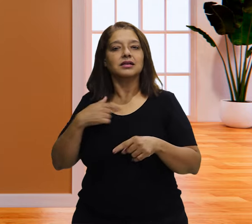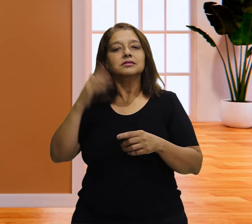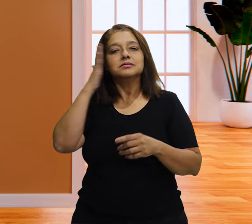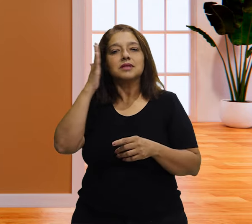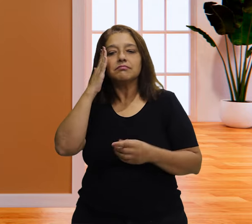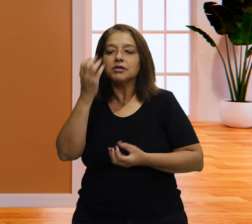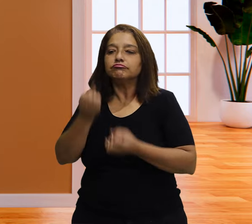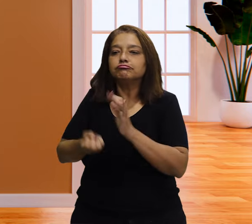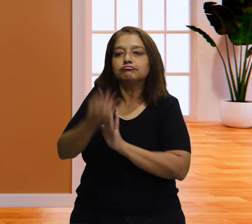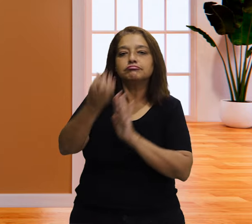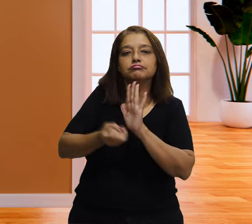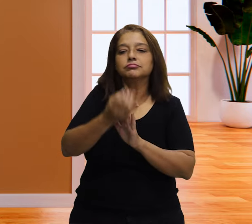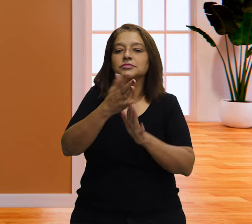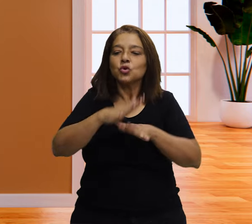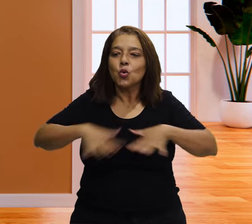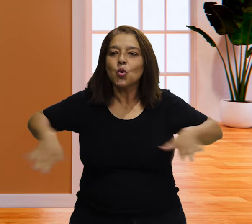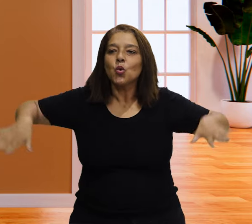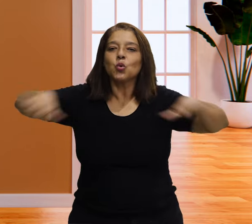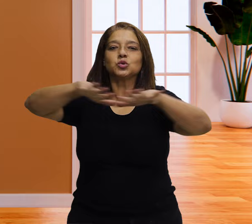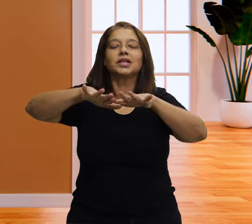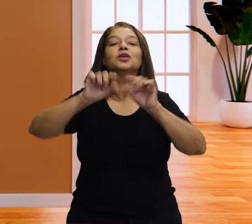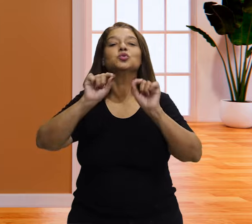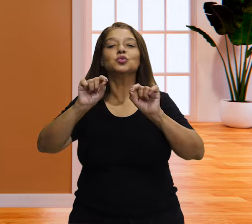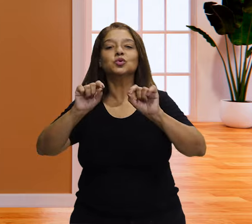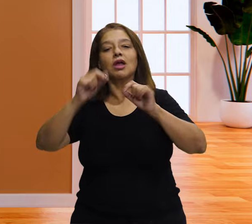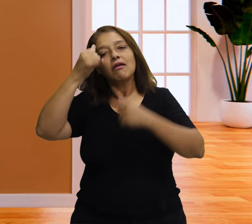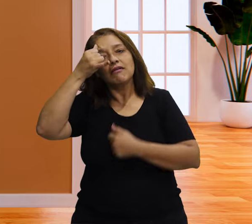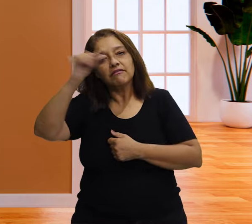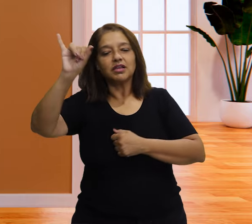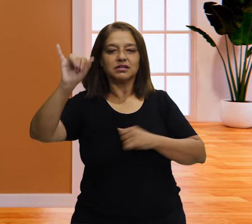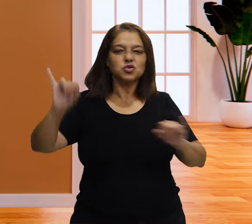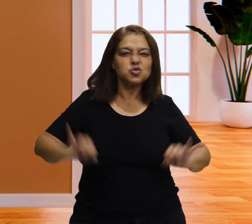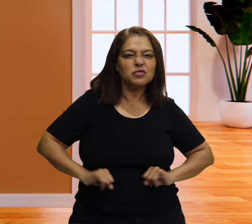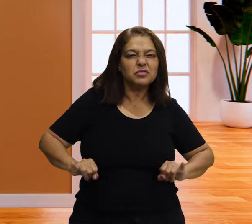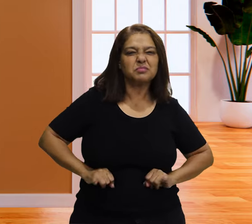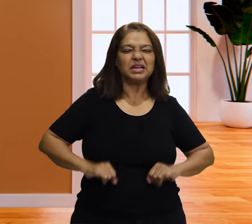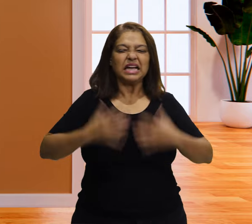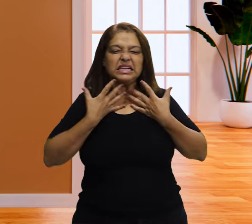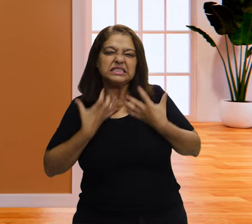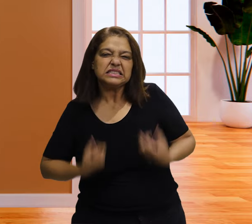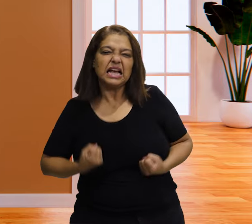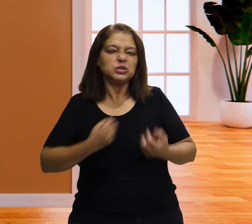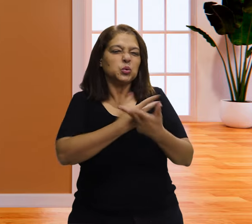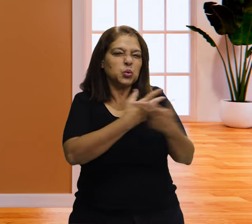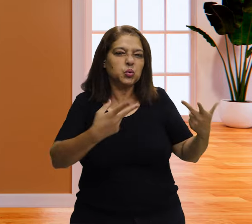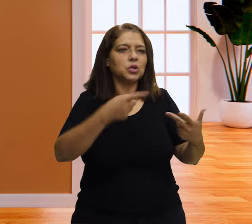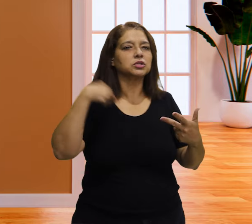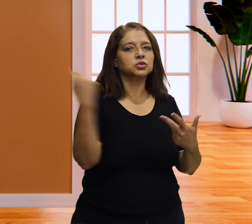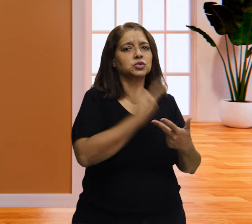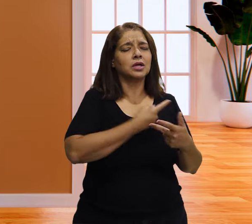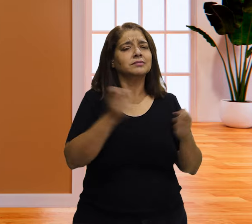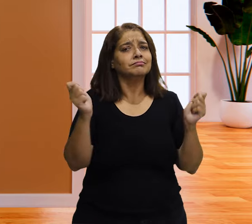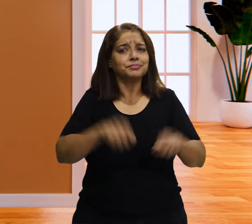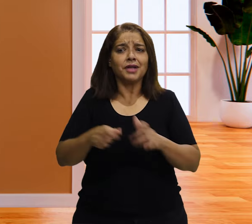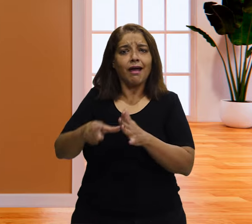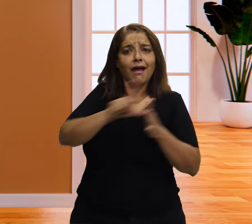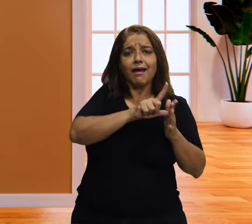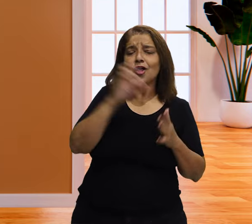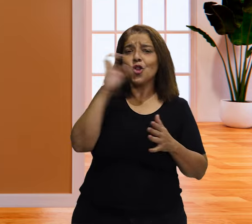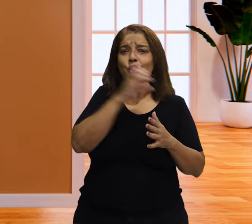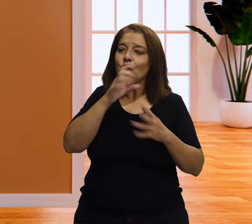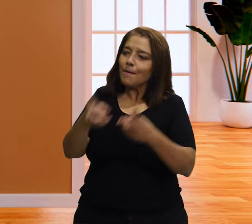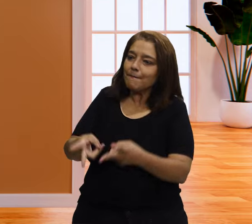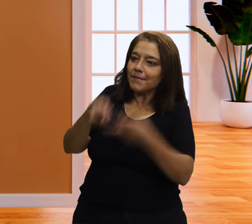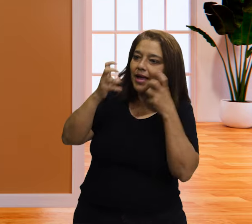que o sofrimento, a sobrecarga e o desgaste possam ser percebidos e acolhidos antes que se